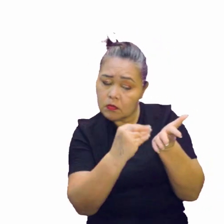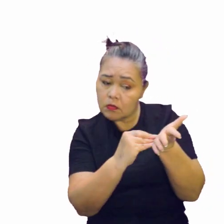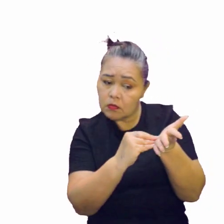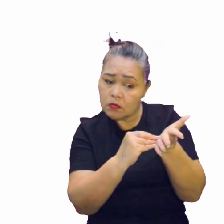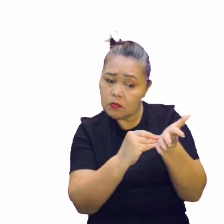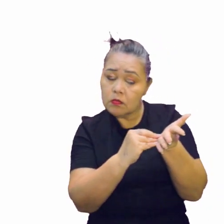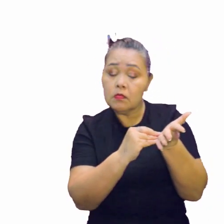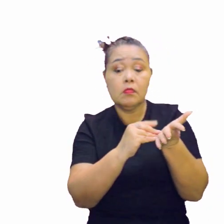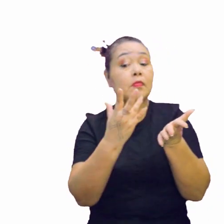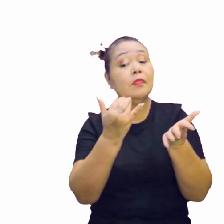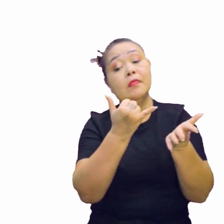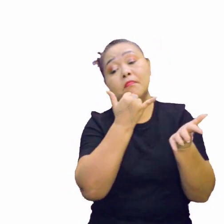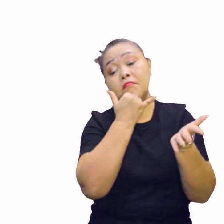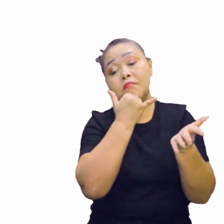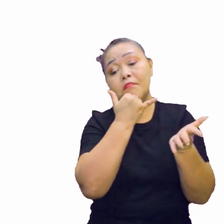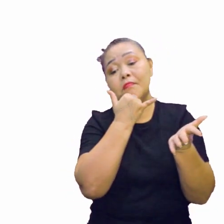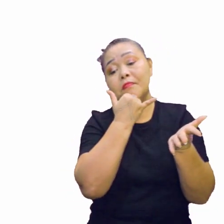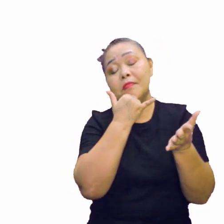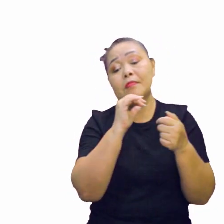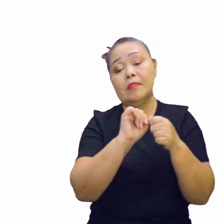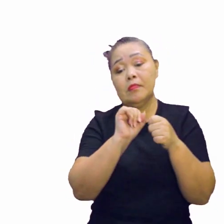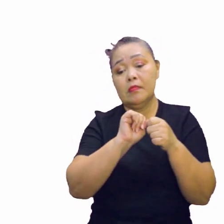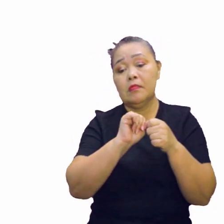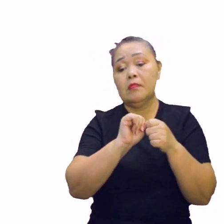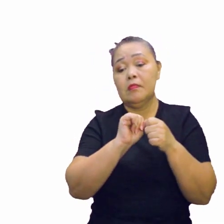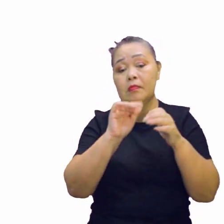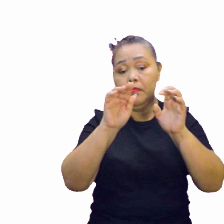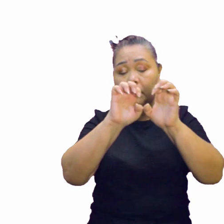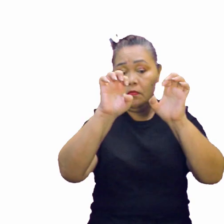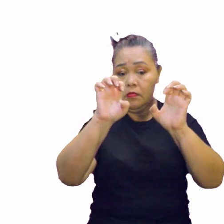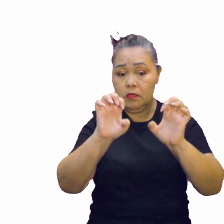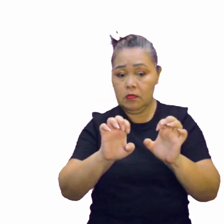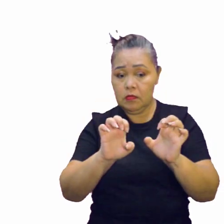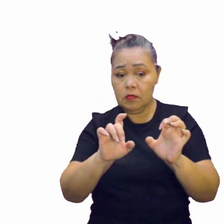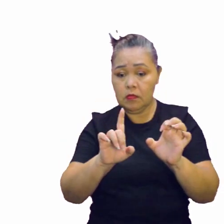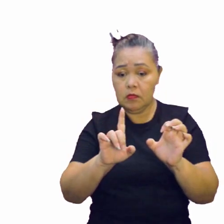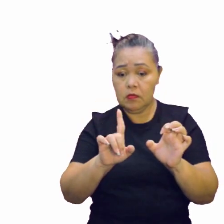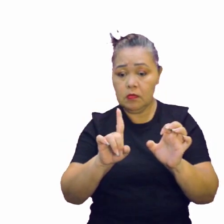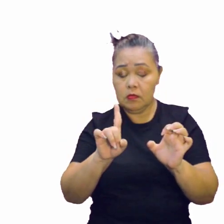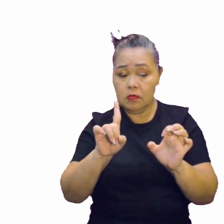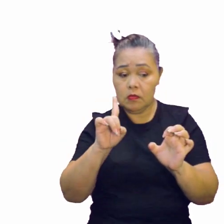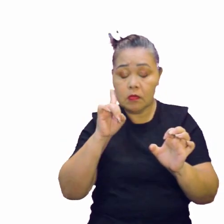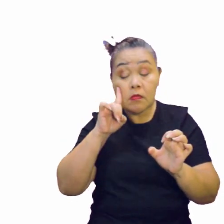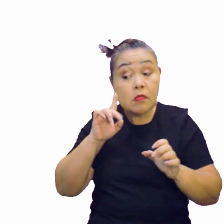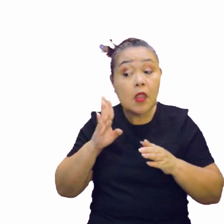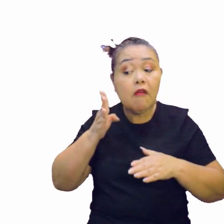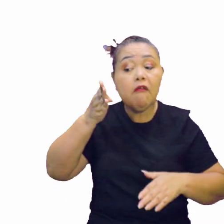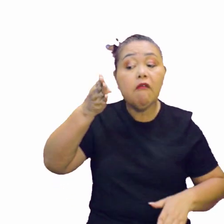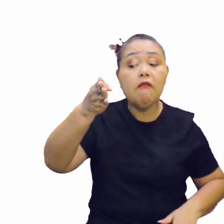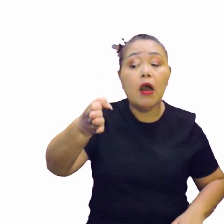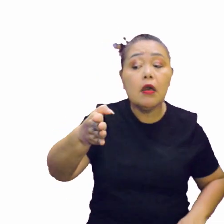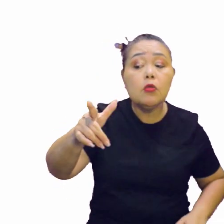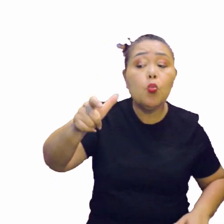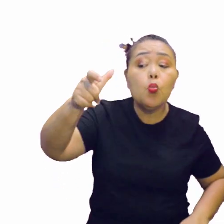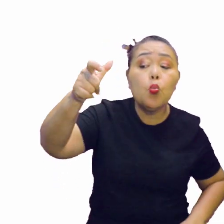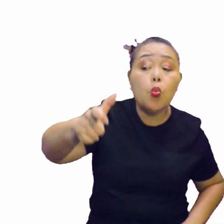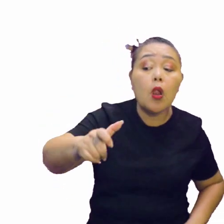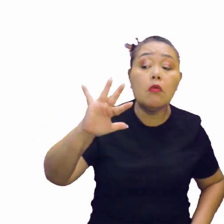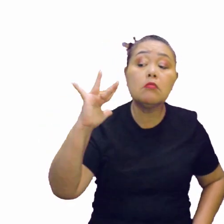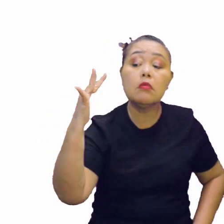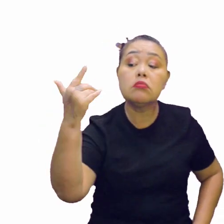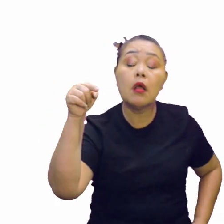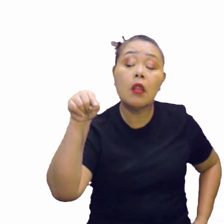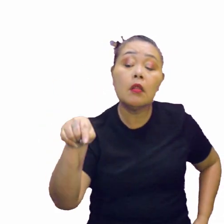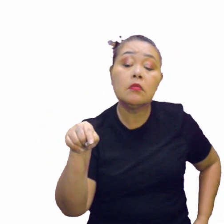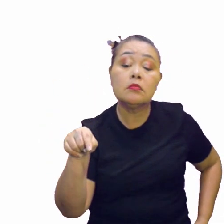errei. Levantamento da estrutura. Você vai na região da sua propriedade florestal, porque é